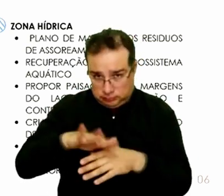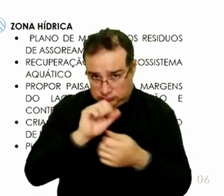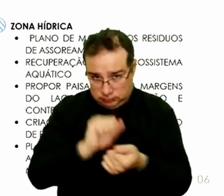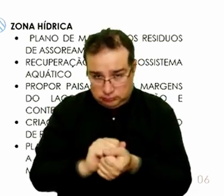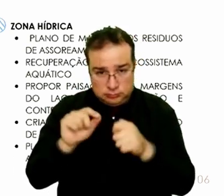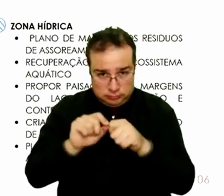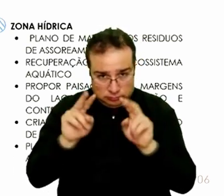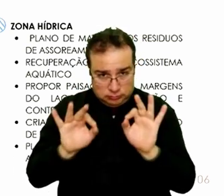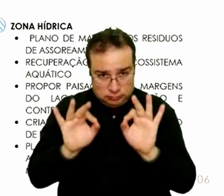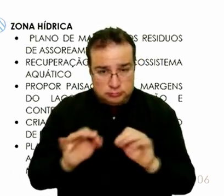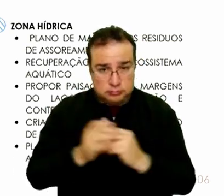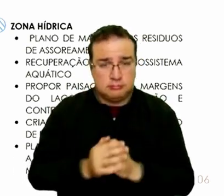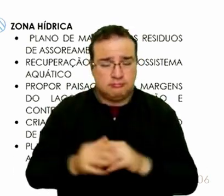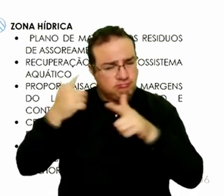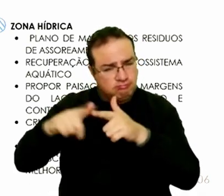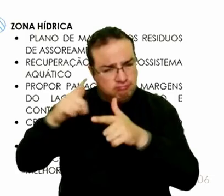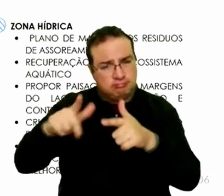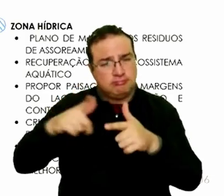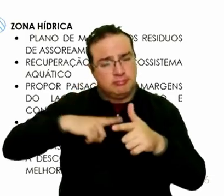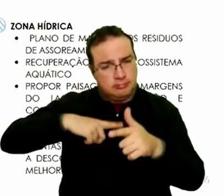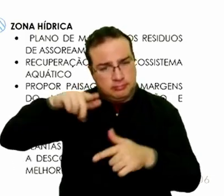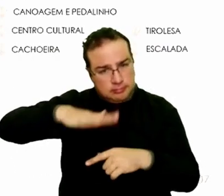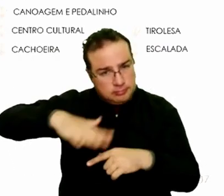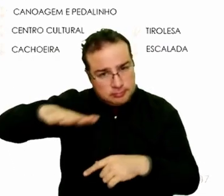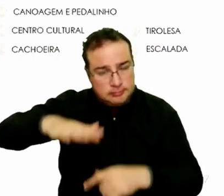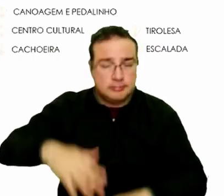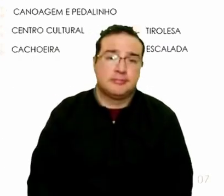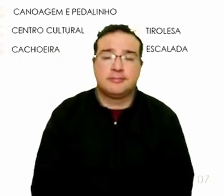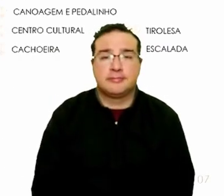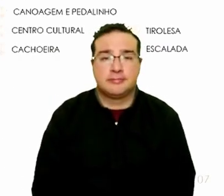com as suas dores, né?